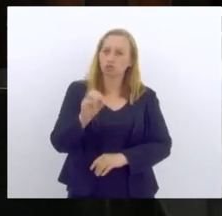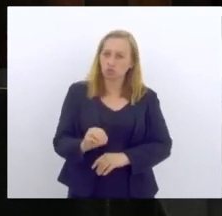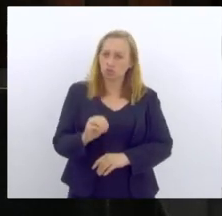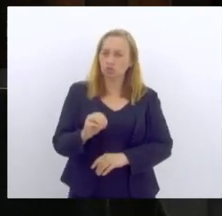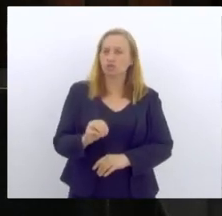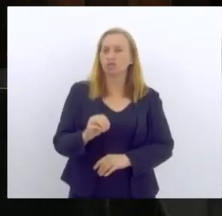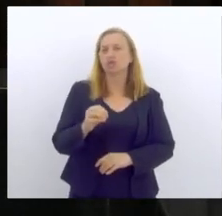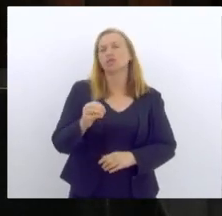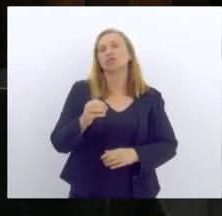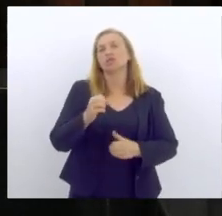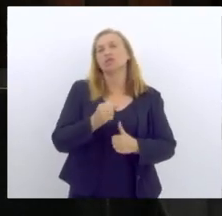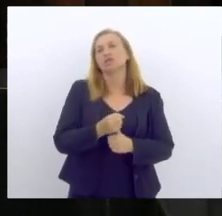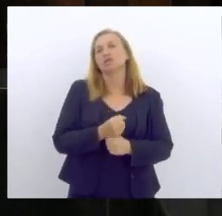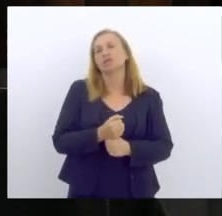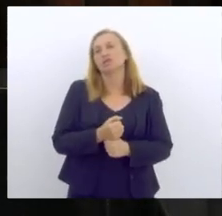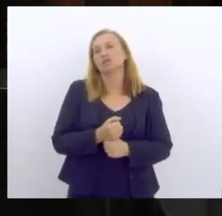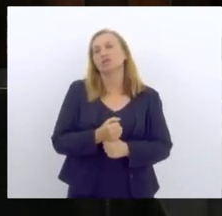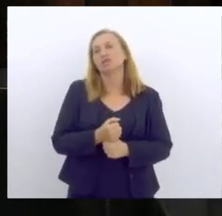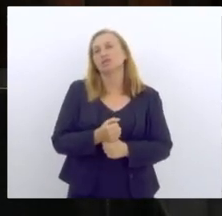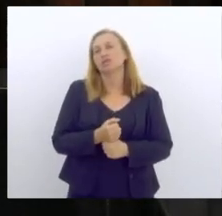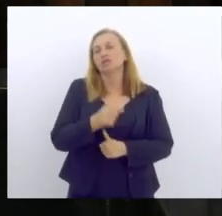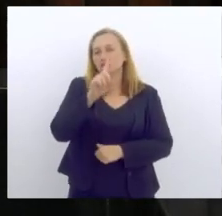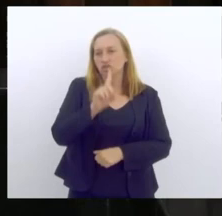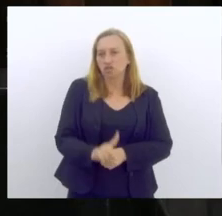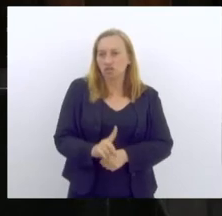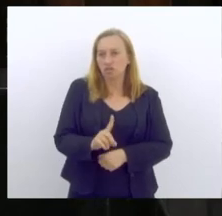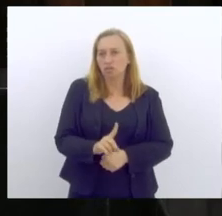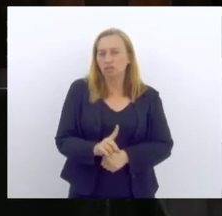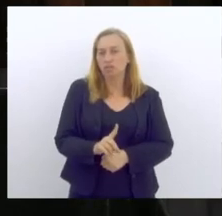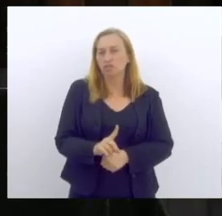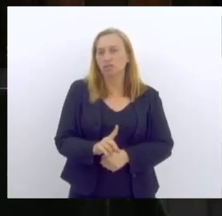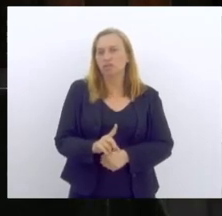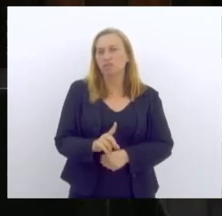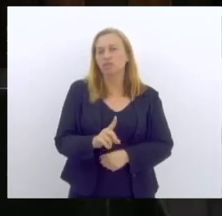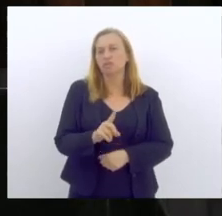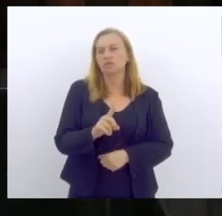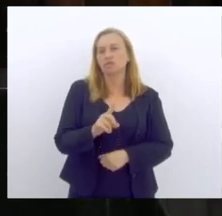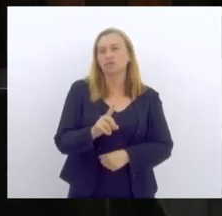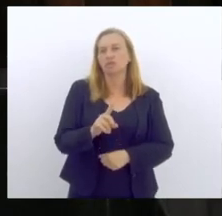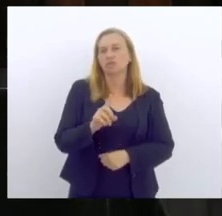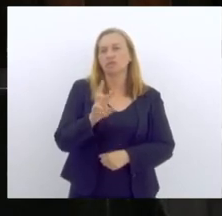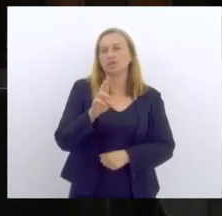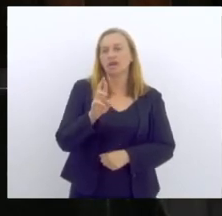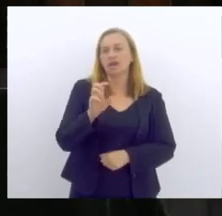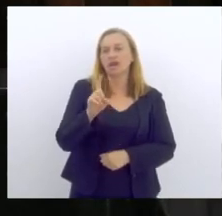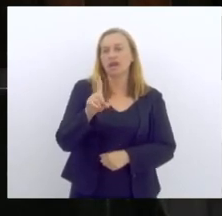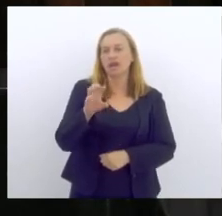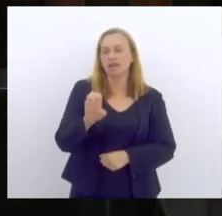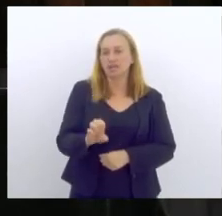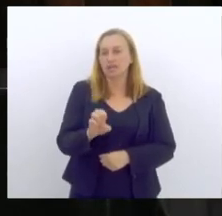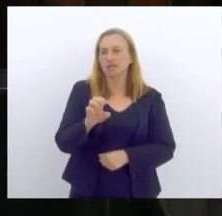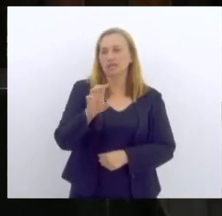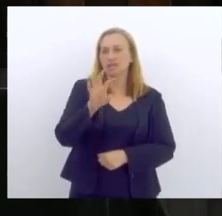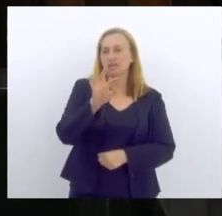é diretora executivo da RedeTV minhas sobrinhas aqui a todos os senhores bem